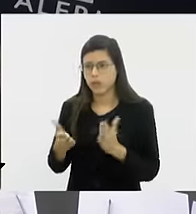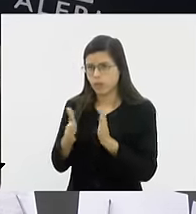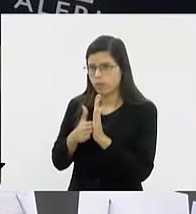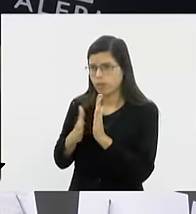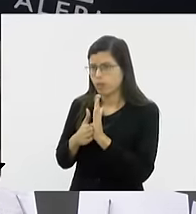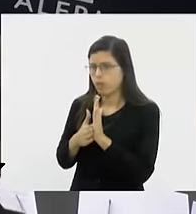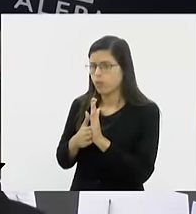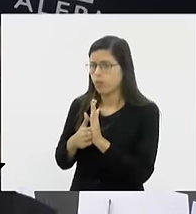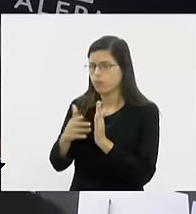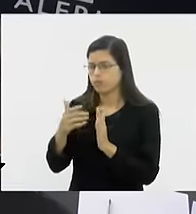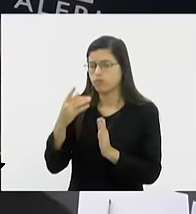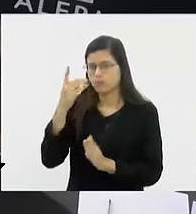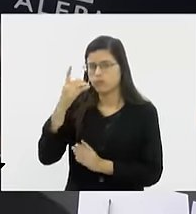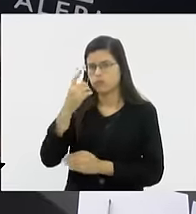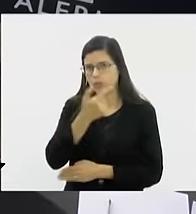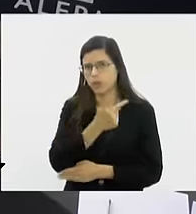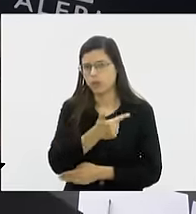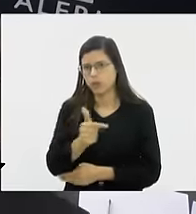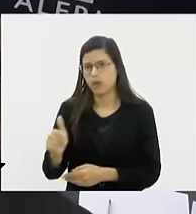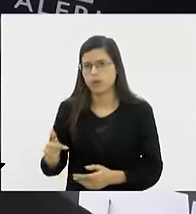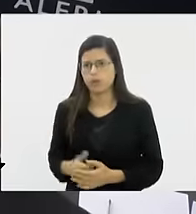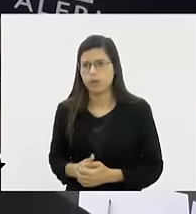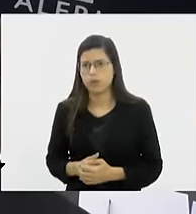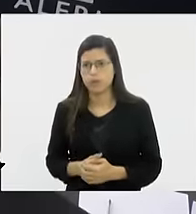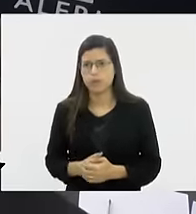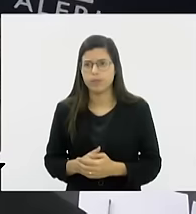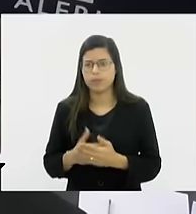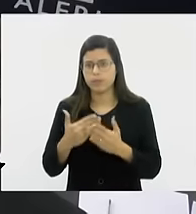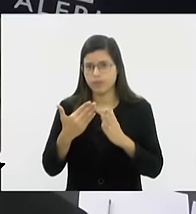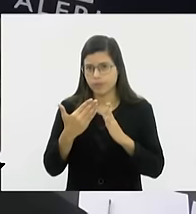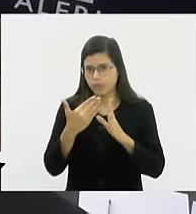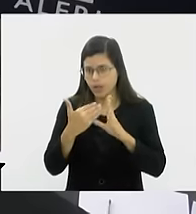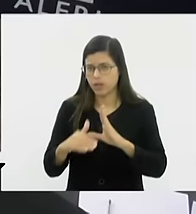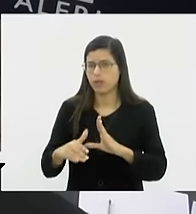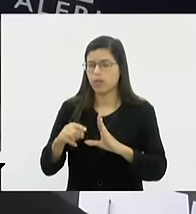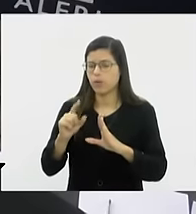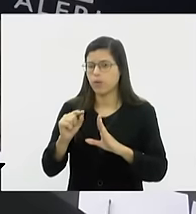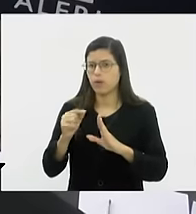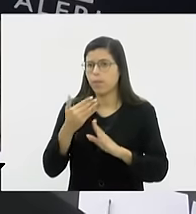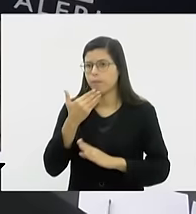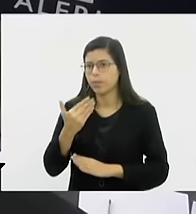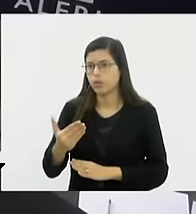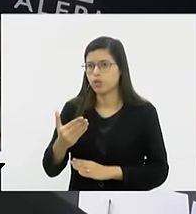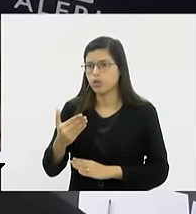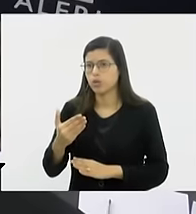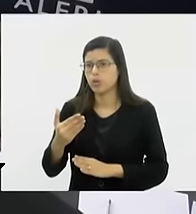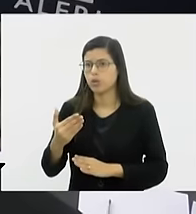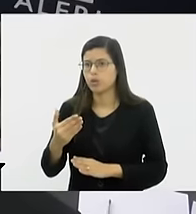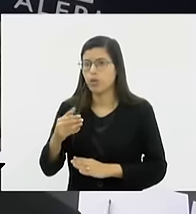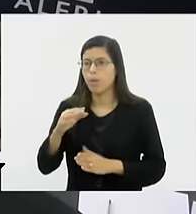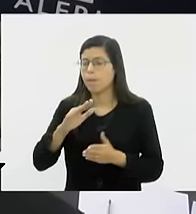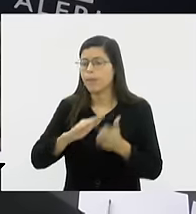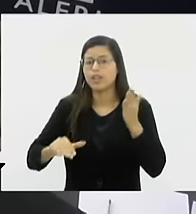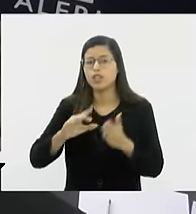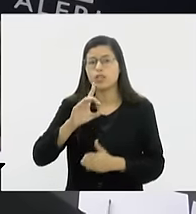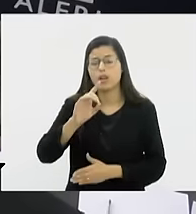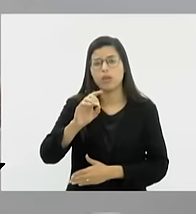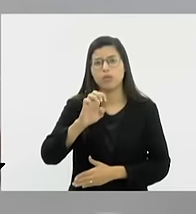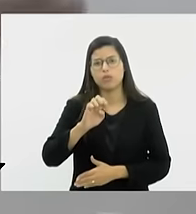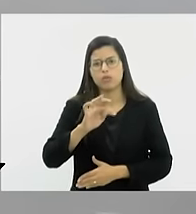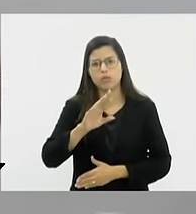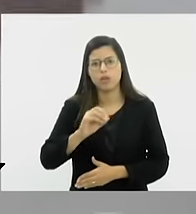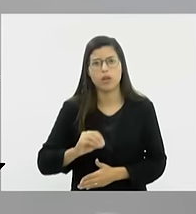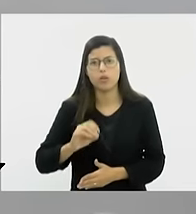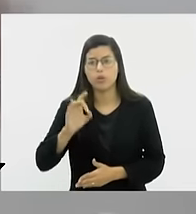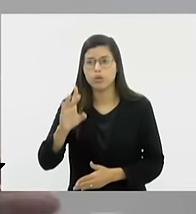meus colegas parlamentares. Encaminhei aqui uma indicação legislativa para extinguir o Deto. O Deto só existe no Rio de Janeiro, irmão.